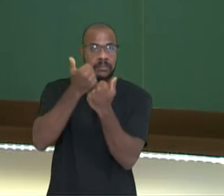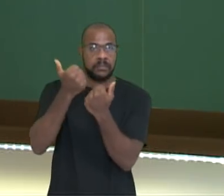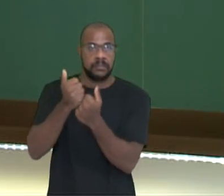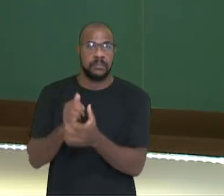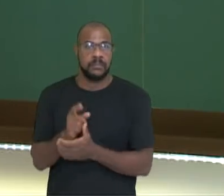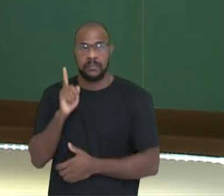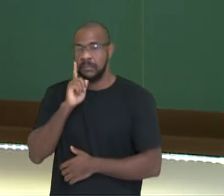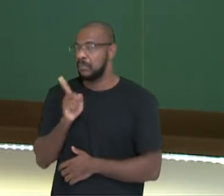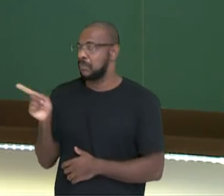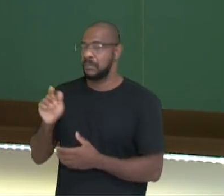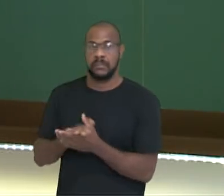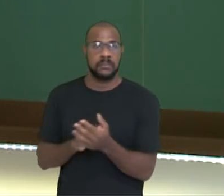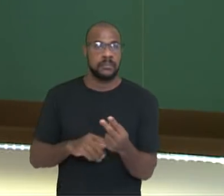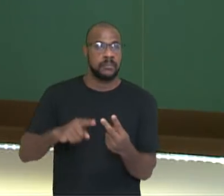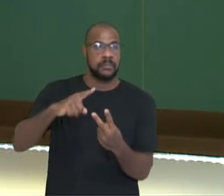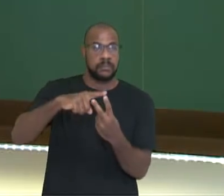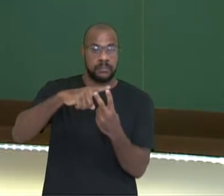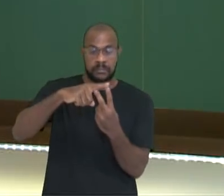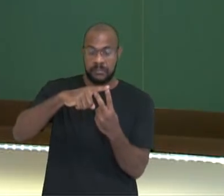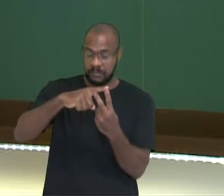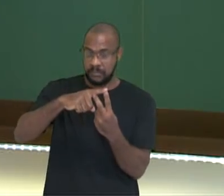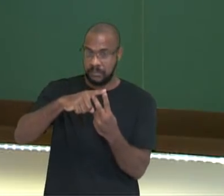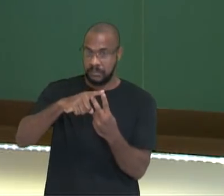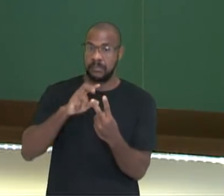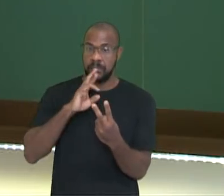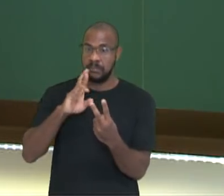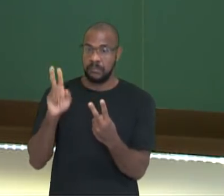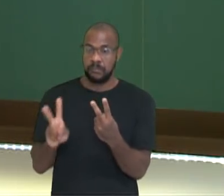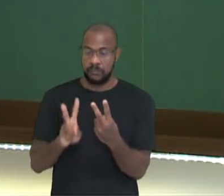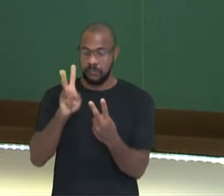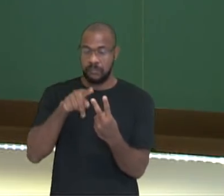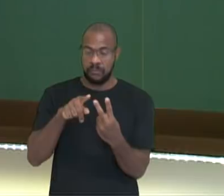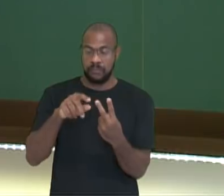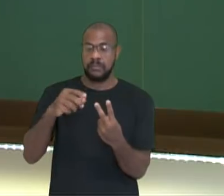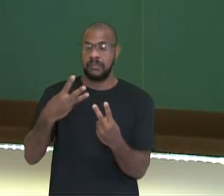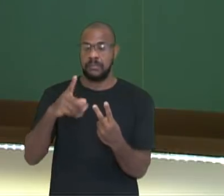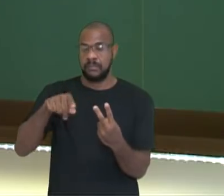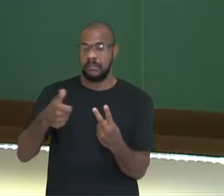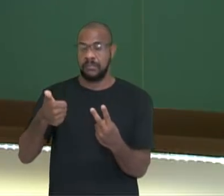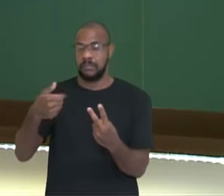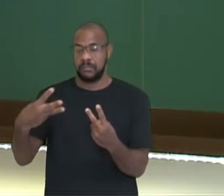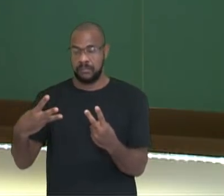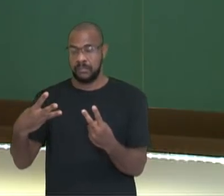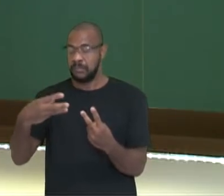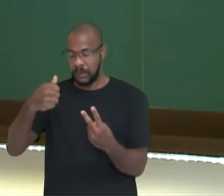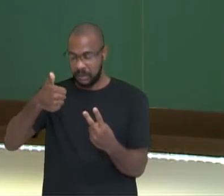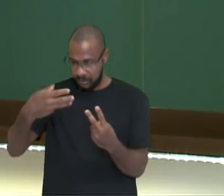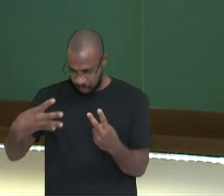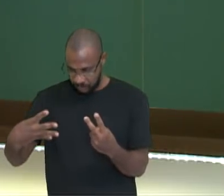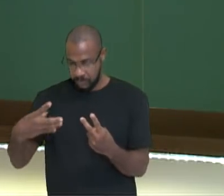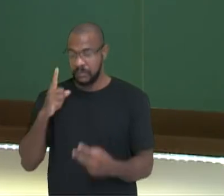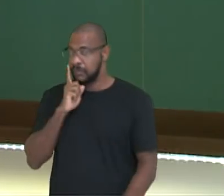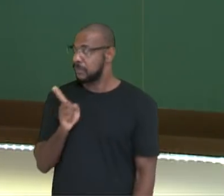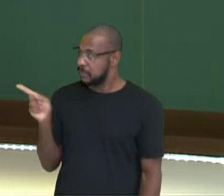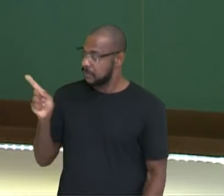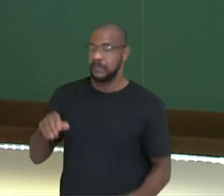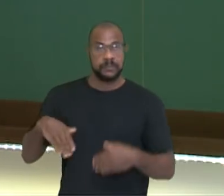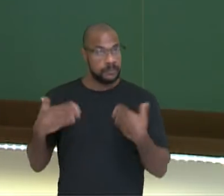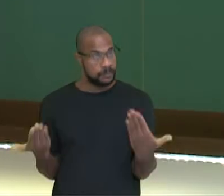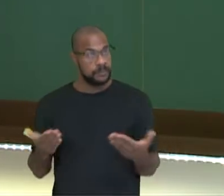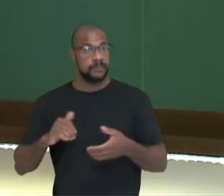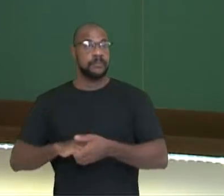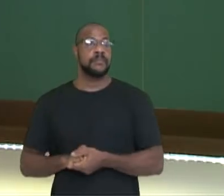comprimento. π vale 3,14. Eu tenho o comprimento da circunferência inteira, só que eu quero o comprimento